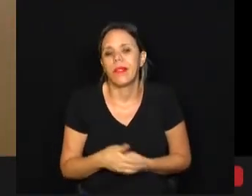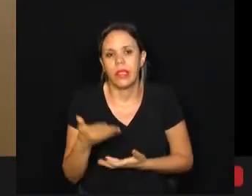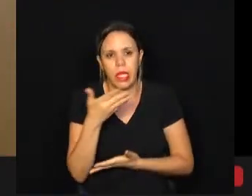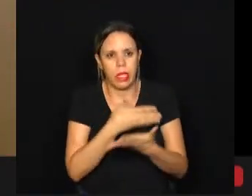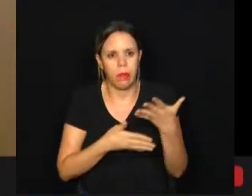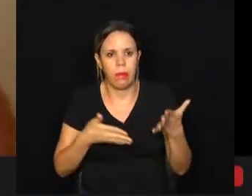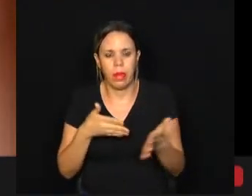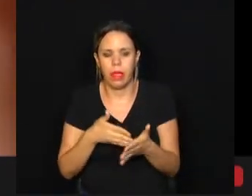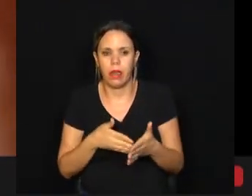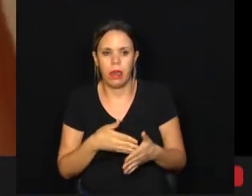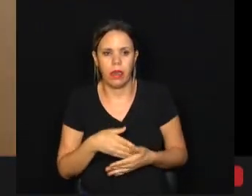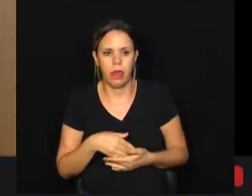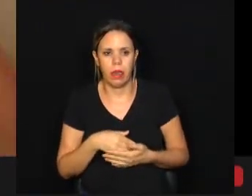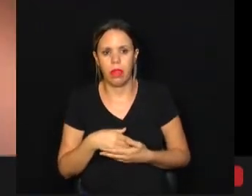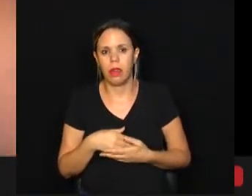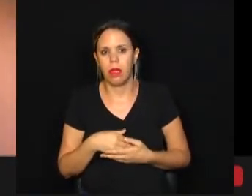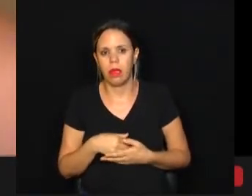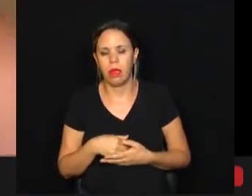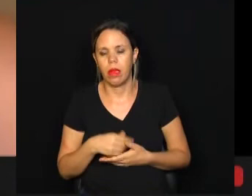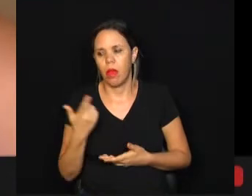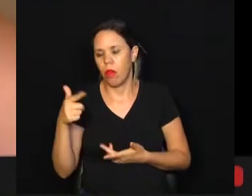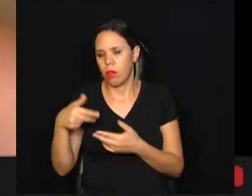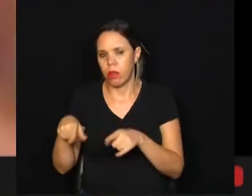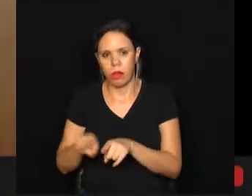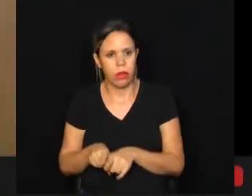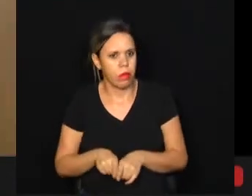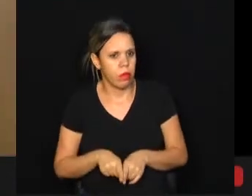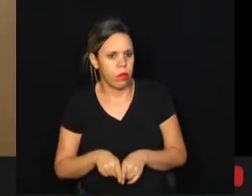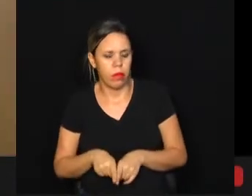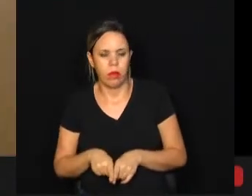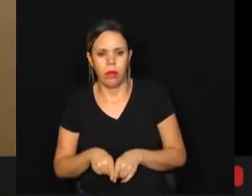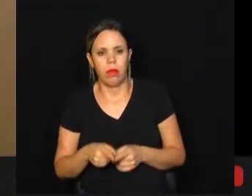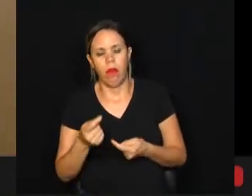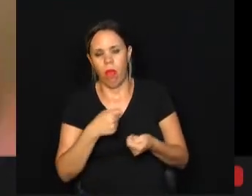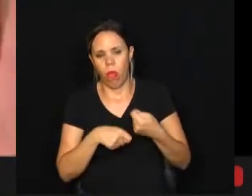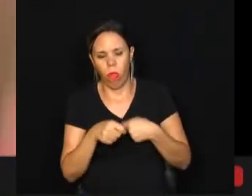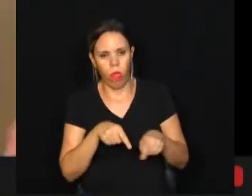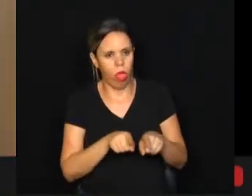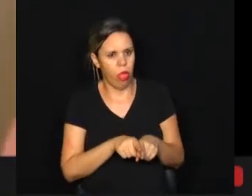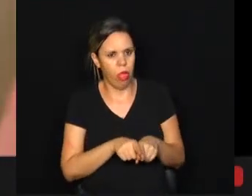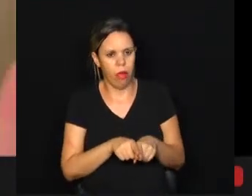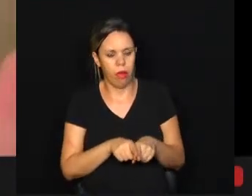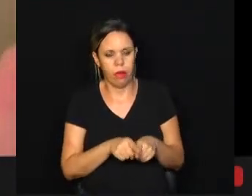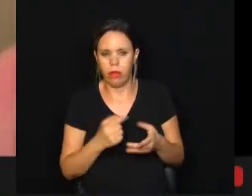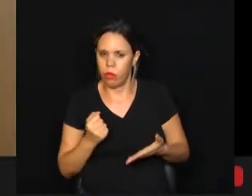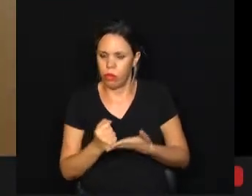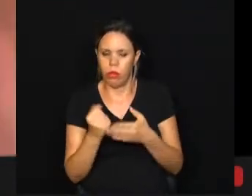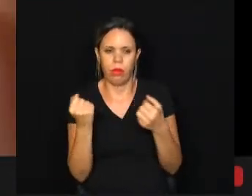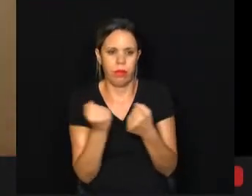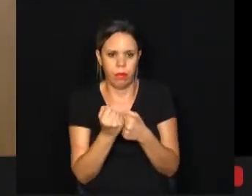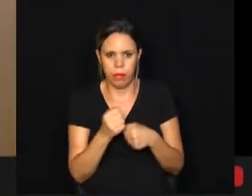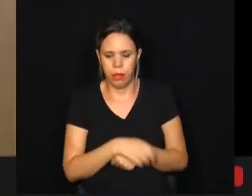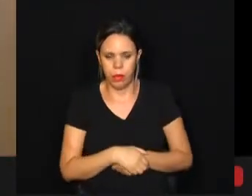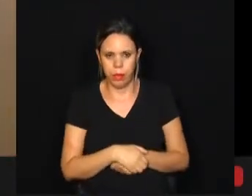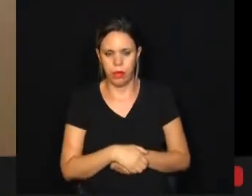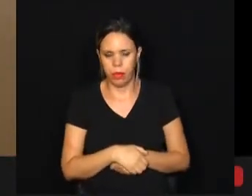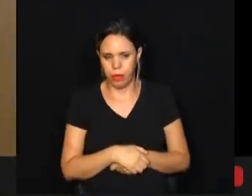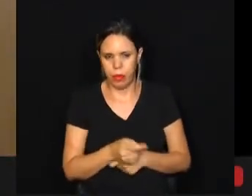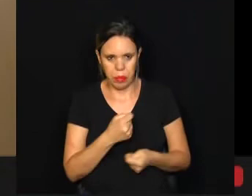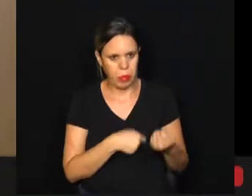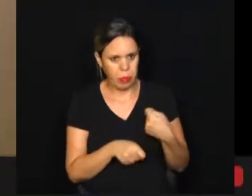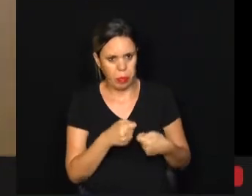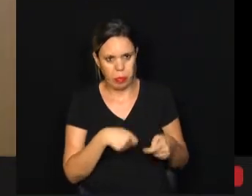é a financista. Essa é outra coisa. Mas a economia, está todo mundo a favor da economia. Então,